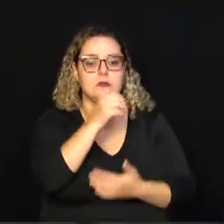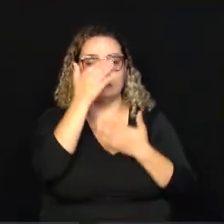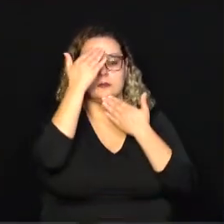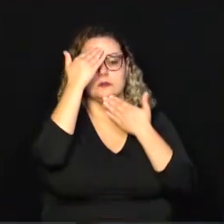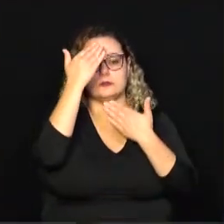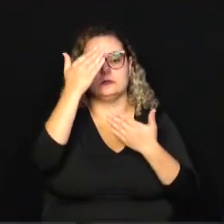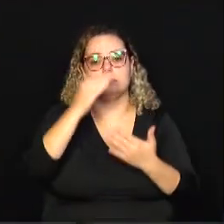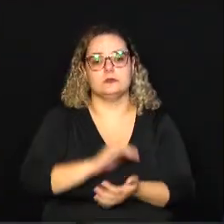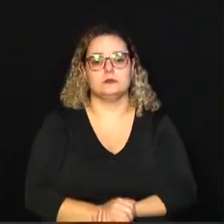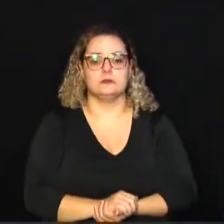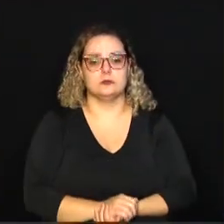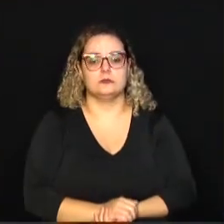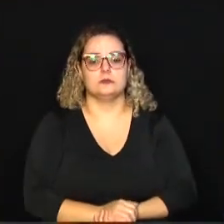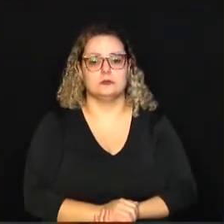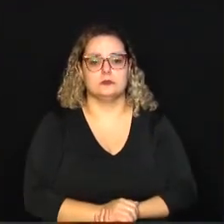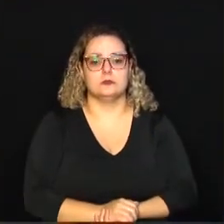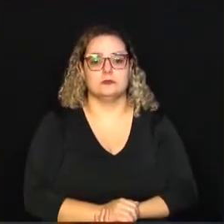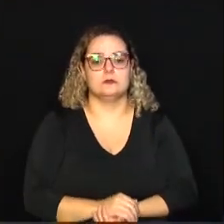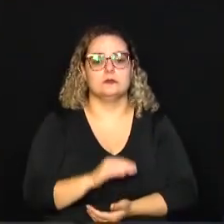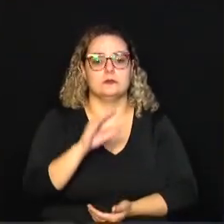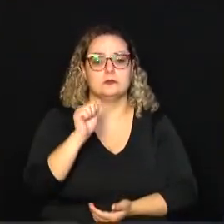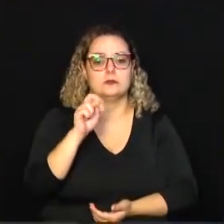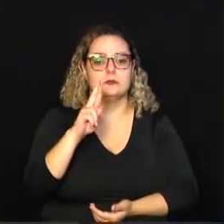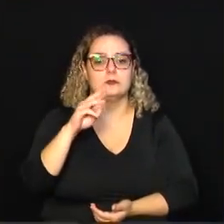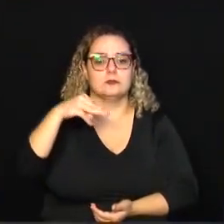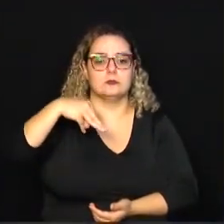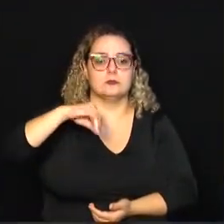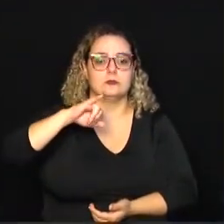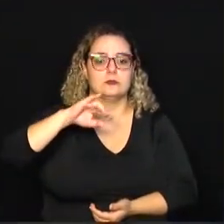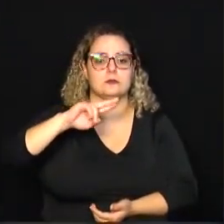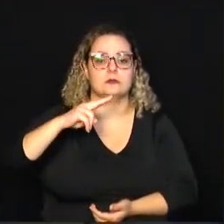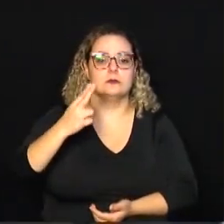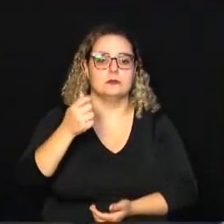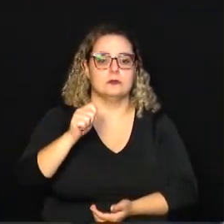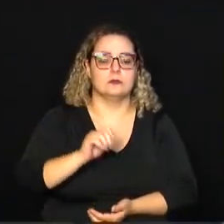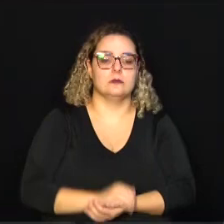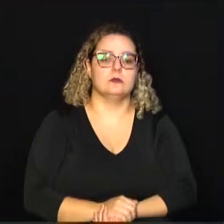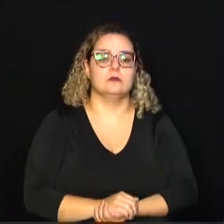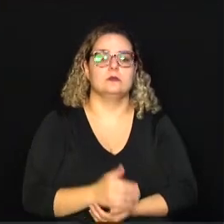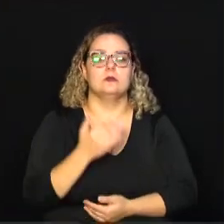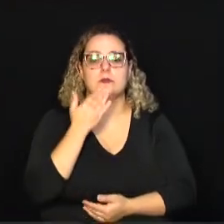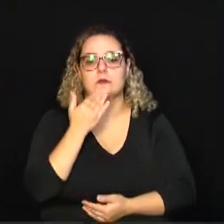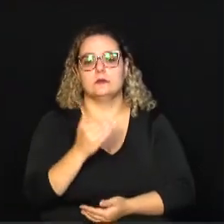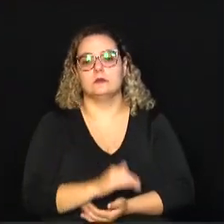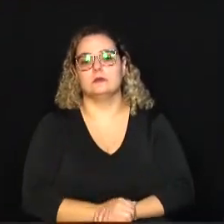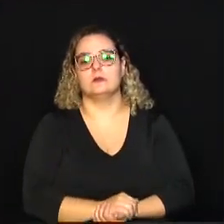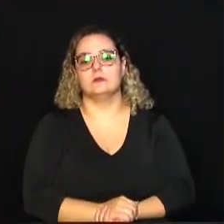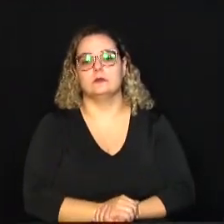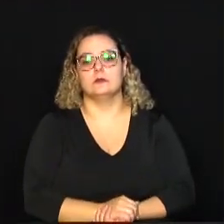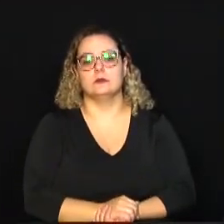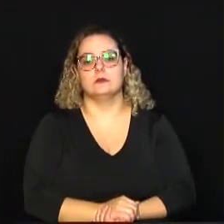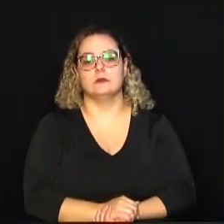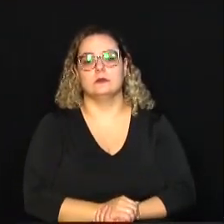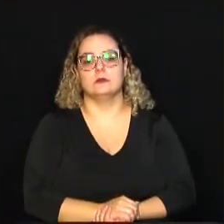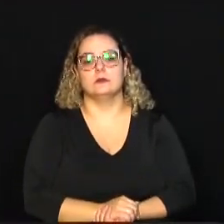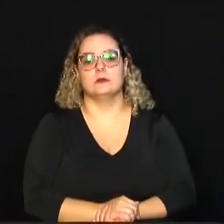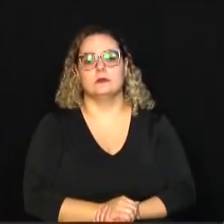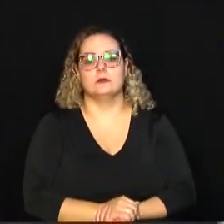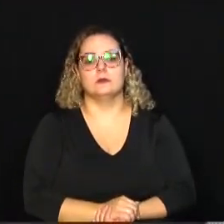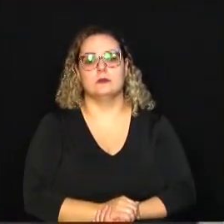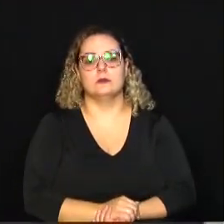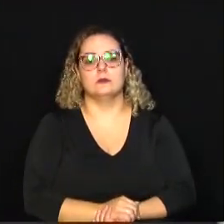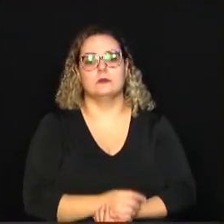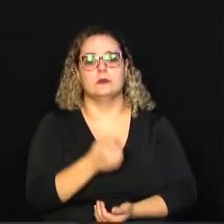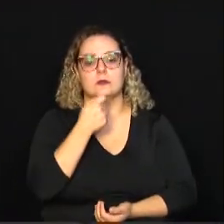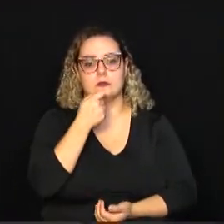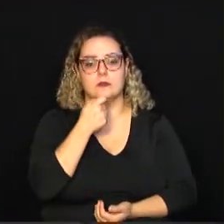mas é rapidinho. A Carminha pediu só para falar, para passar o número, né, uma informação. Tem como ativar o som da Carminha? Ela vai